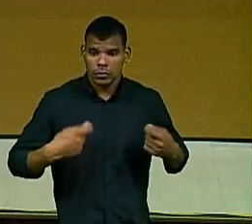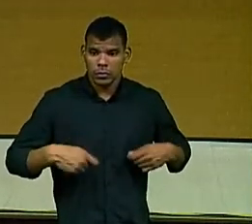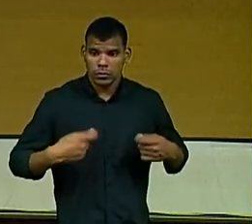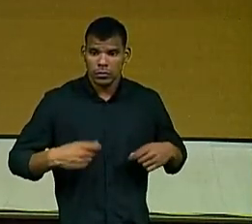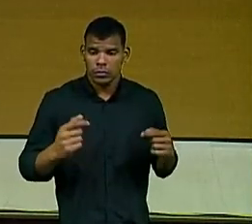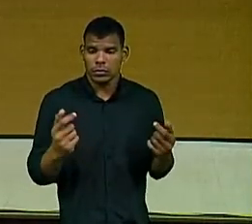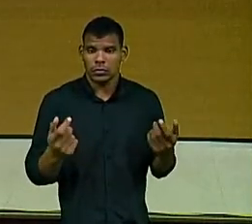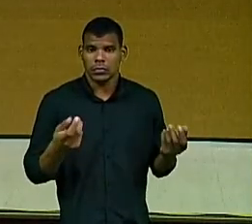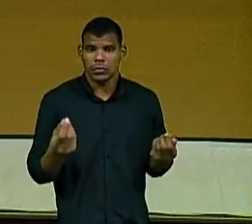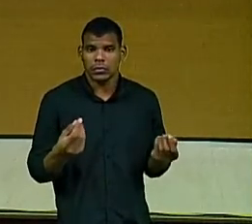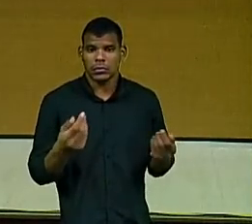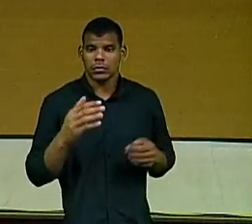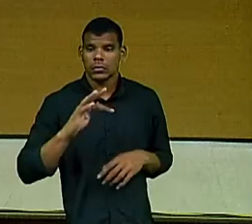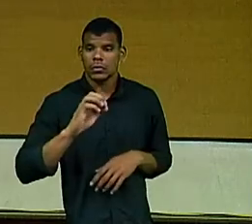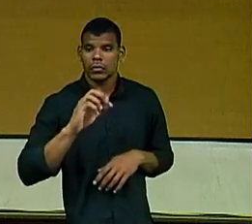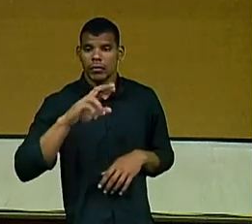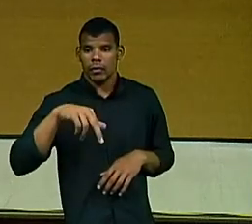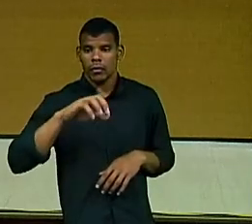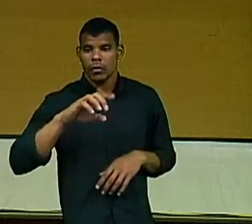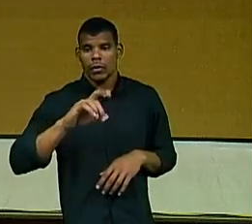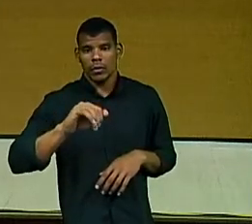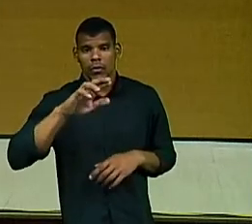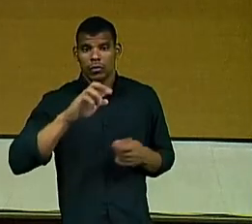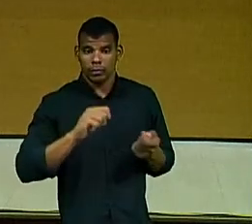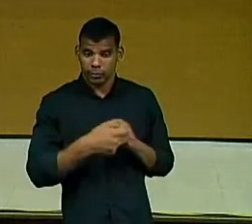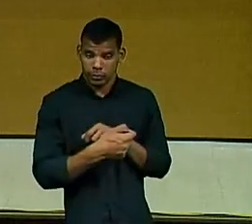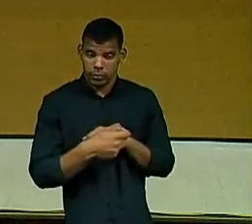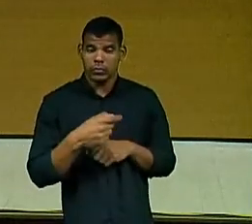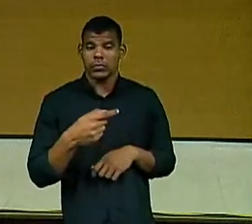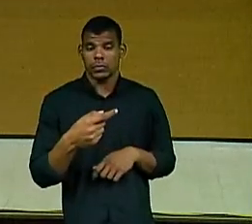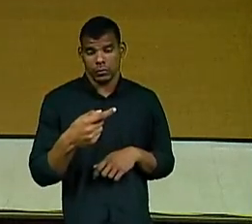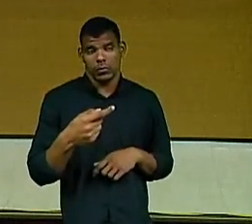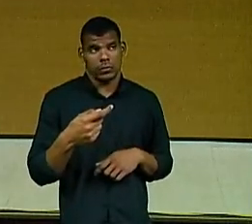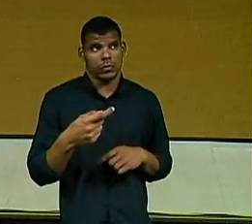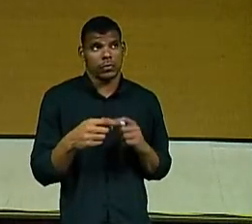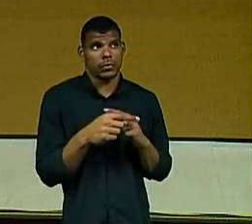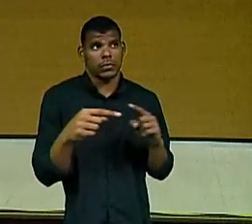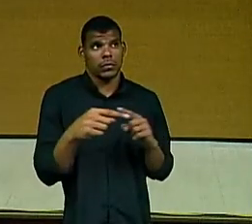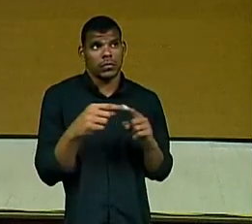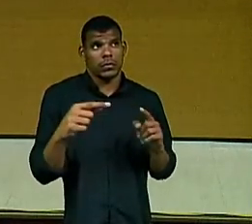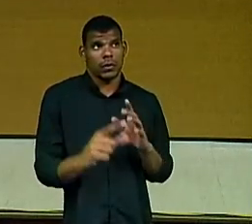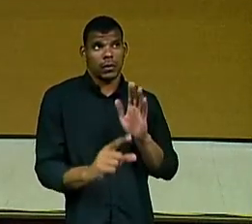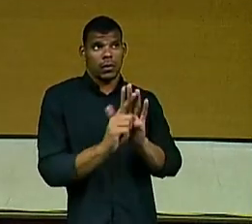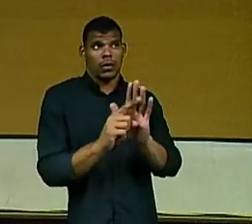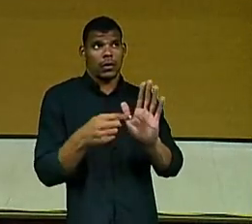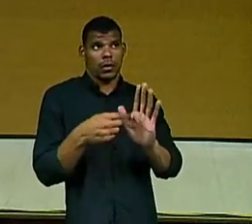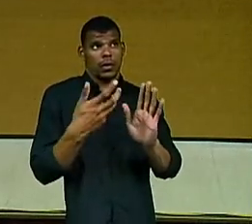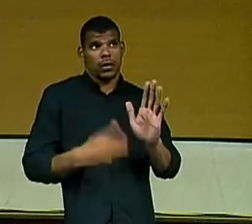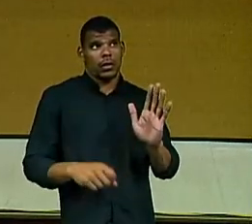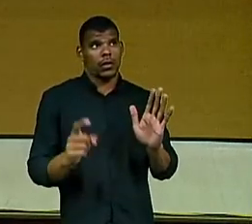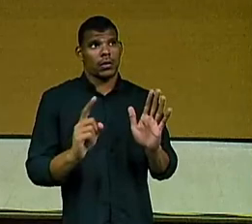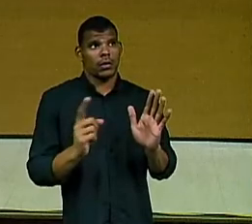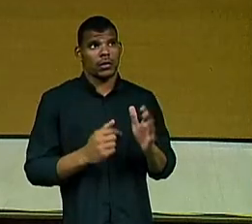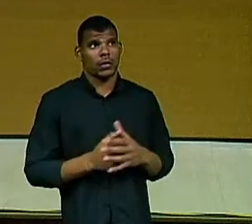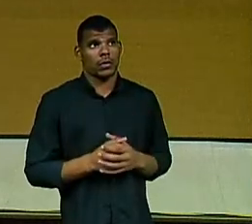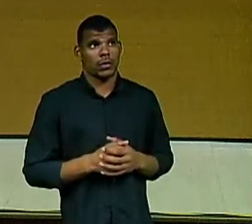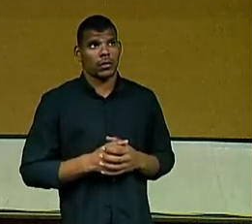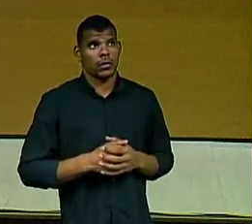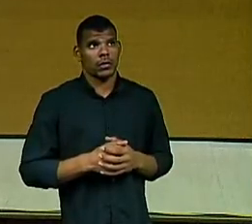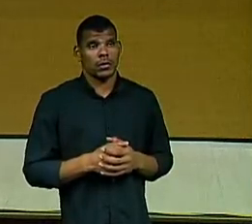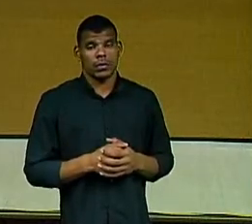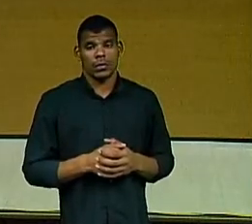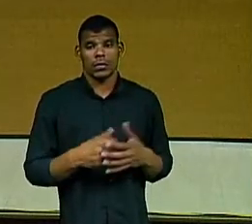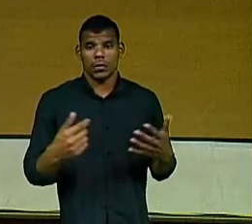os fornecedores eles precisavam reajustar o valor da sua mercadoria só que tinha uma lei proibindo isso porque congelou os preços